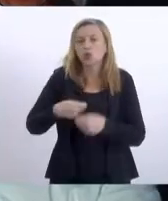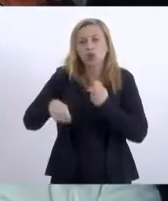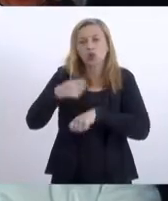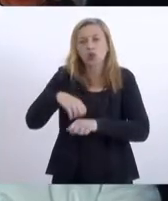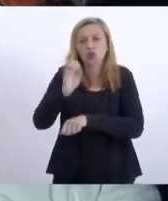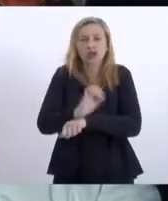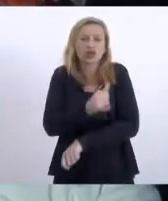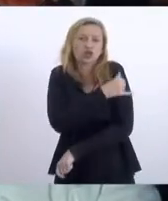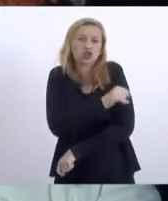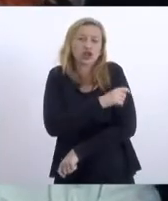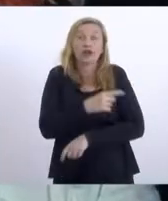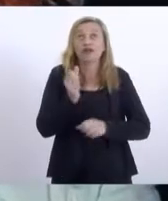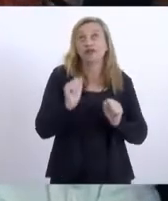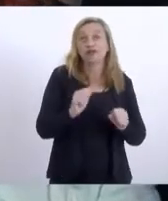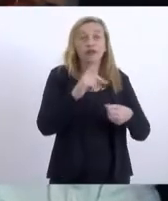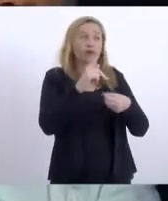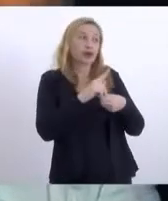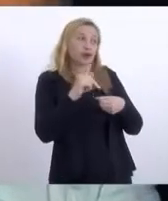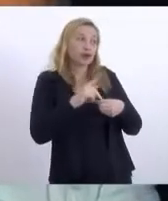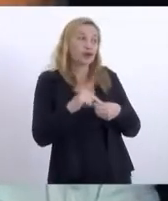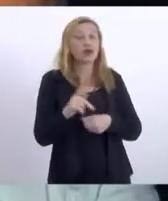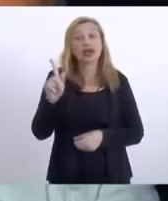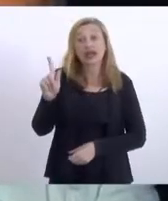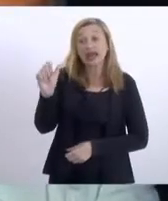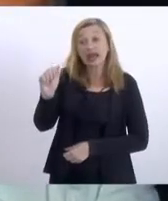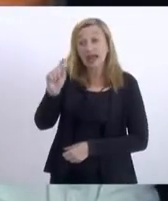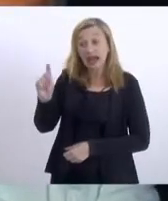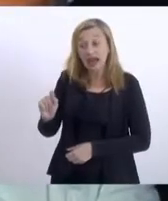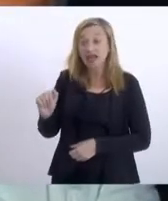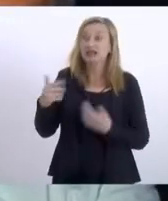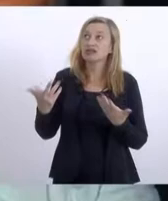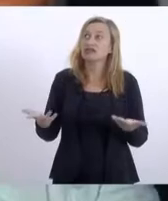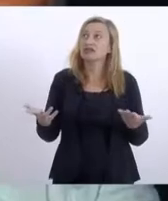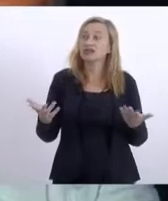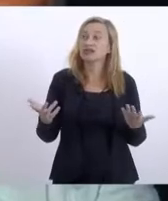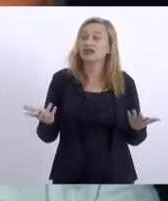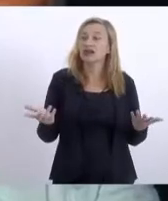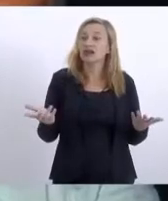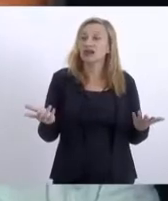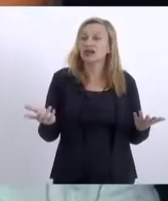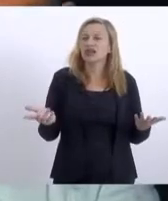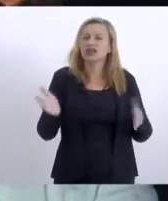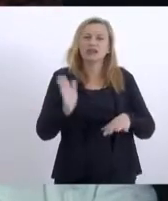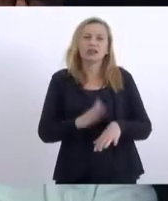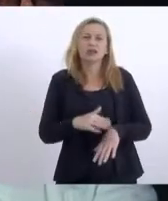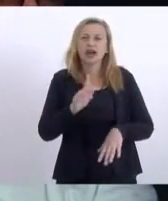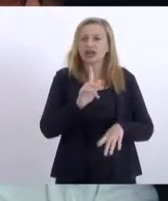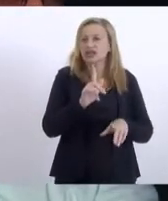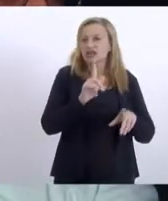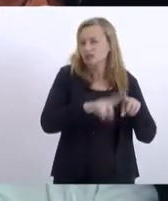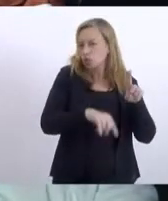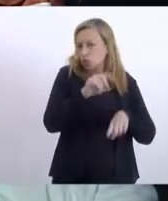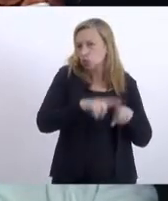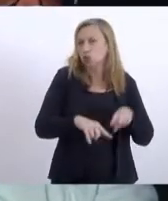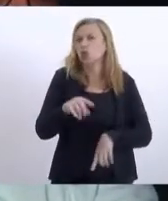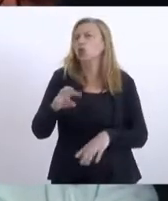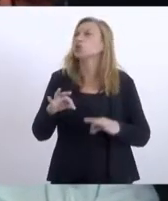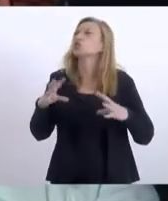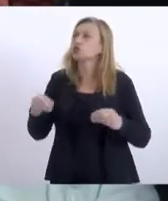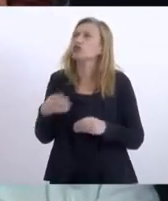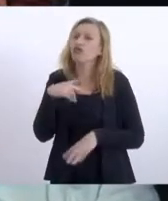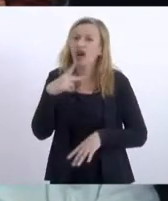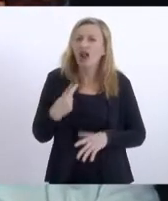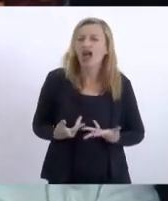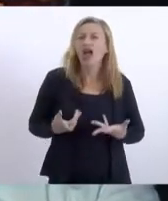fala em petróleo, que a gente fala em gás e que a gente fala nessas demais variantes. E todo mundo diz